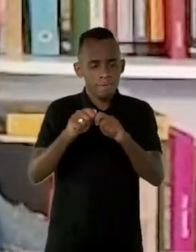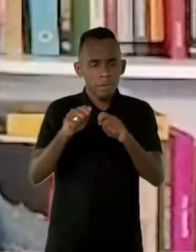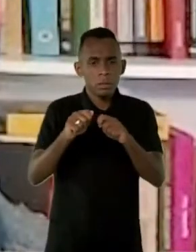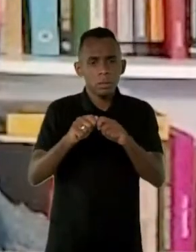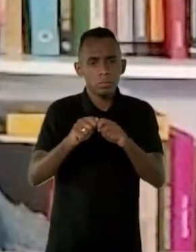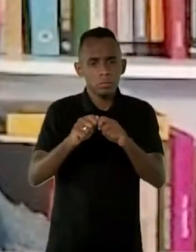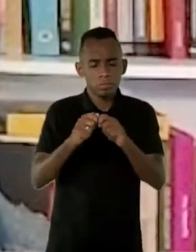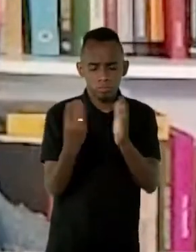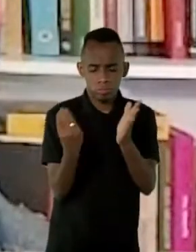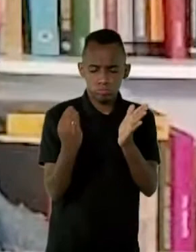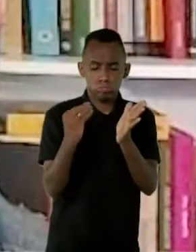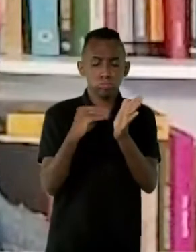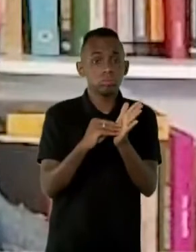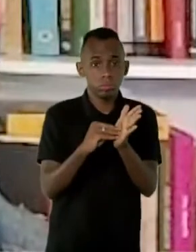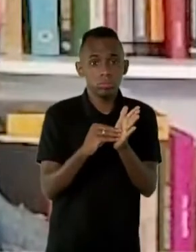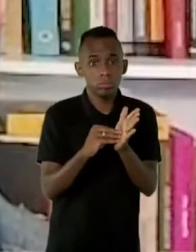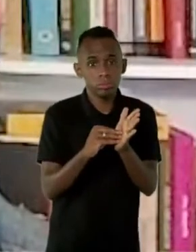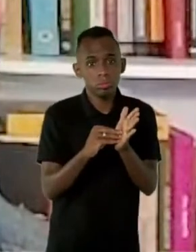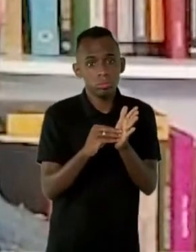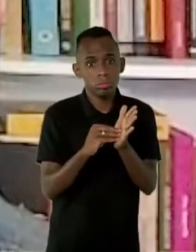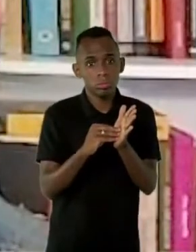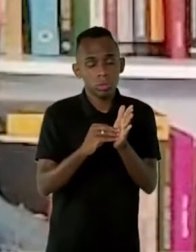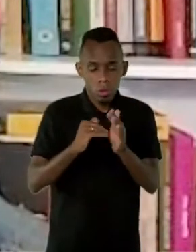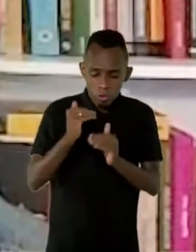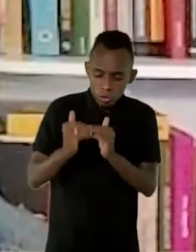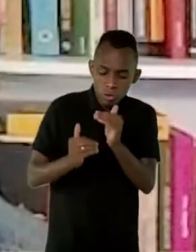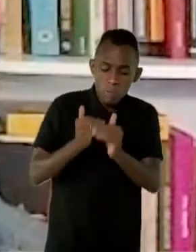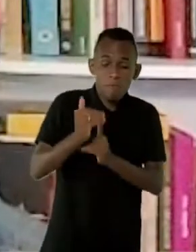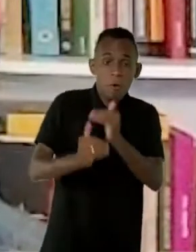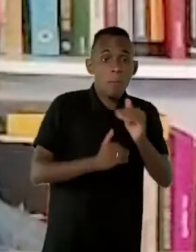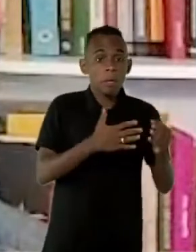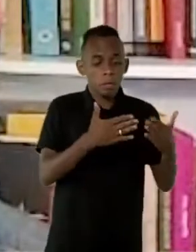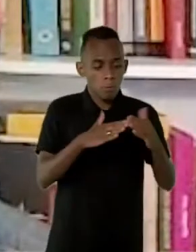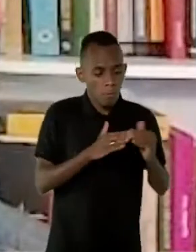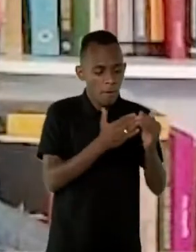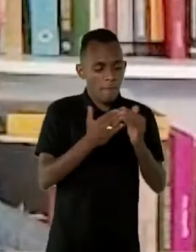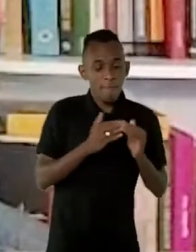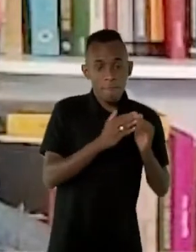matéria sobre o crescimento das favelas em São Paulo.